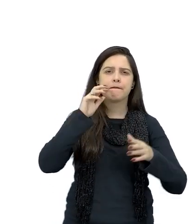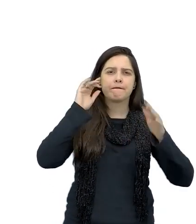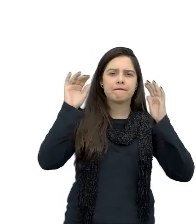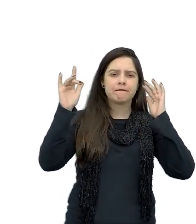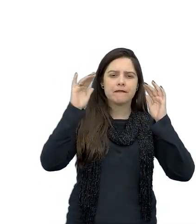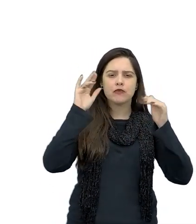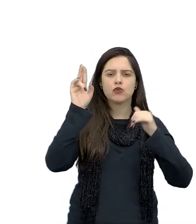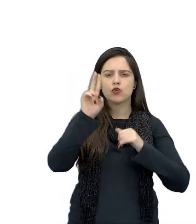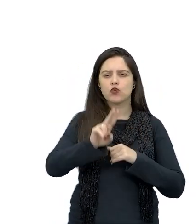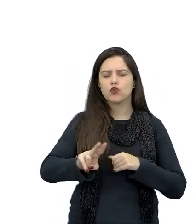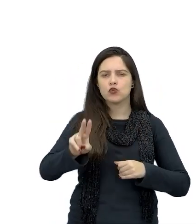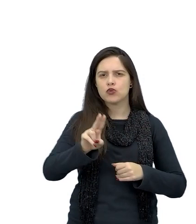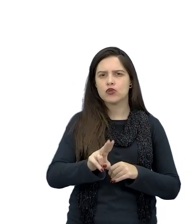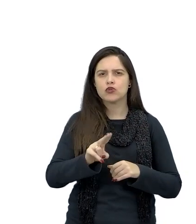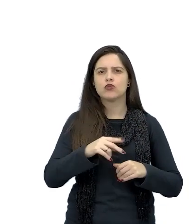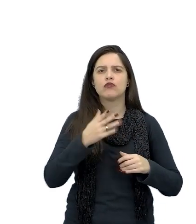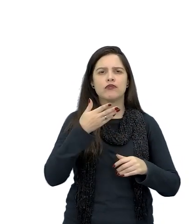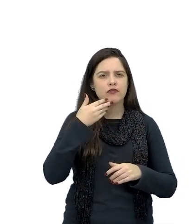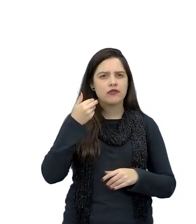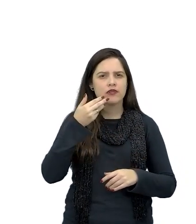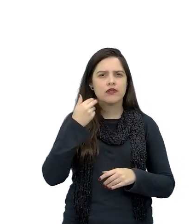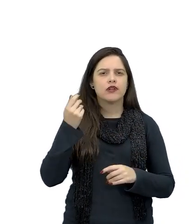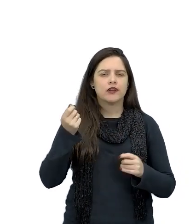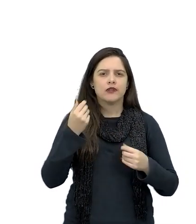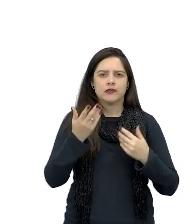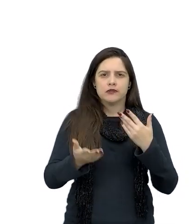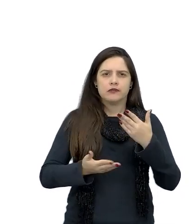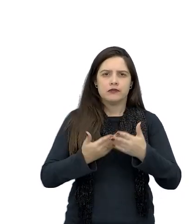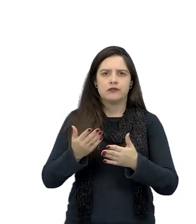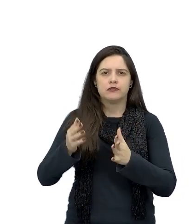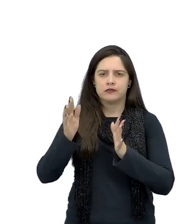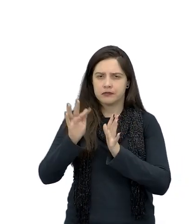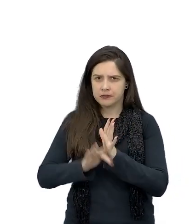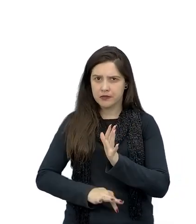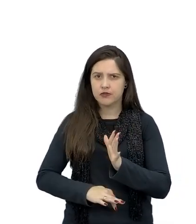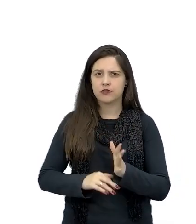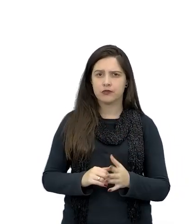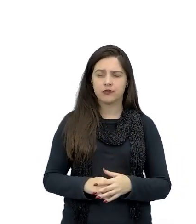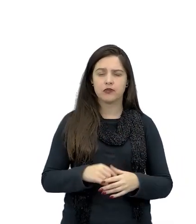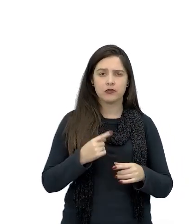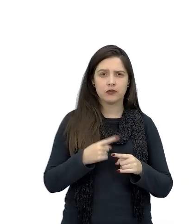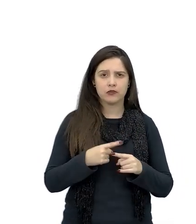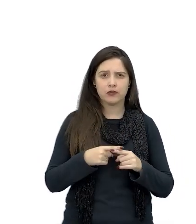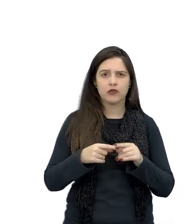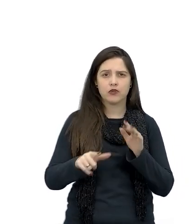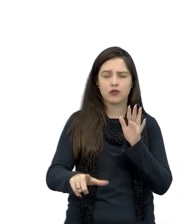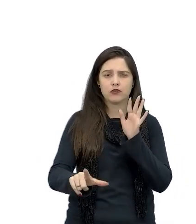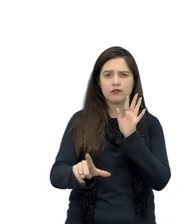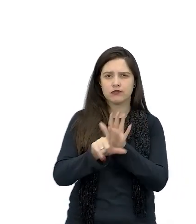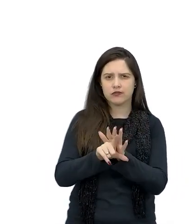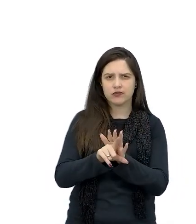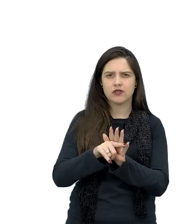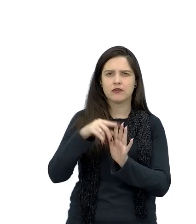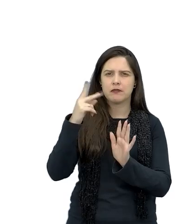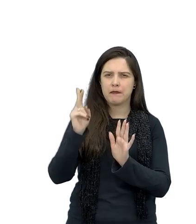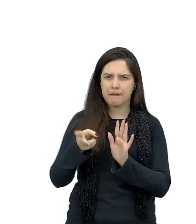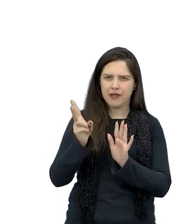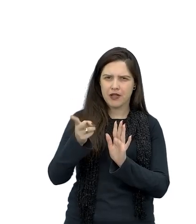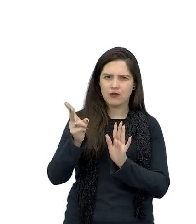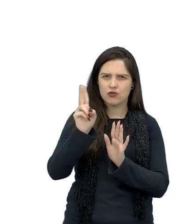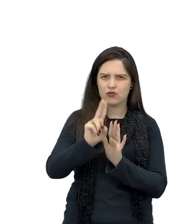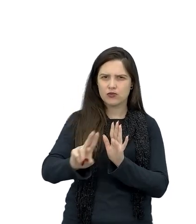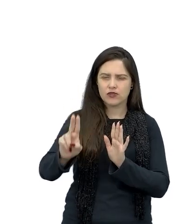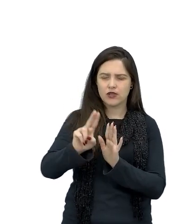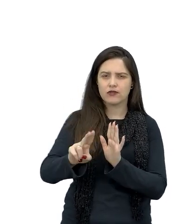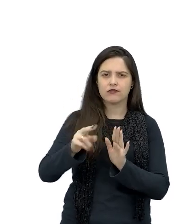que usamos facilmente quando se trata de um texto produzido por meios tecnológicos. Mesmo sendo no